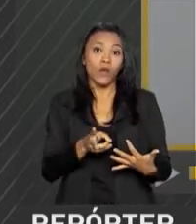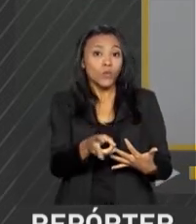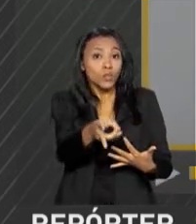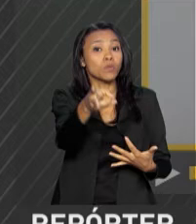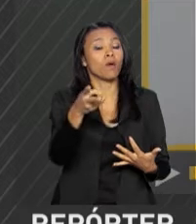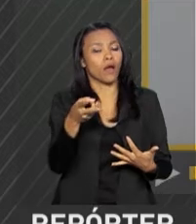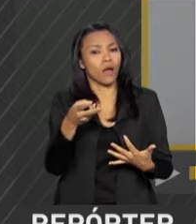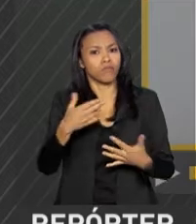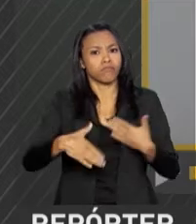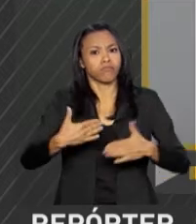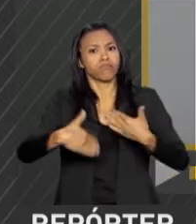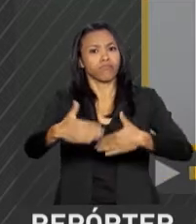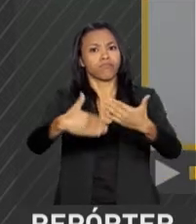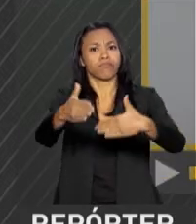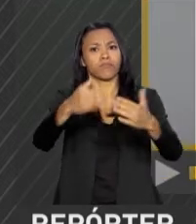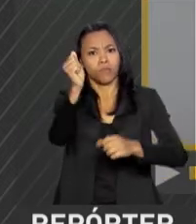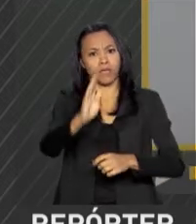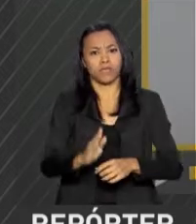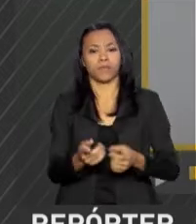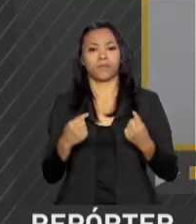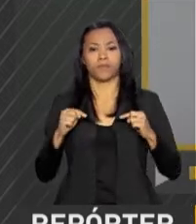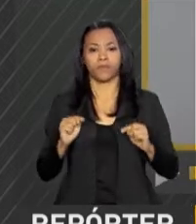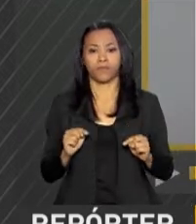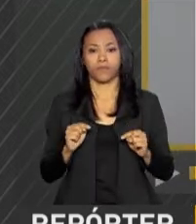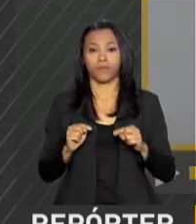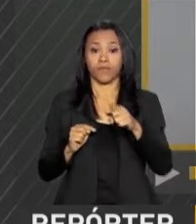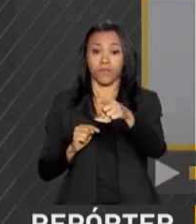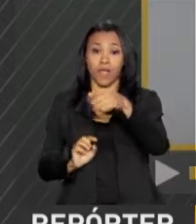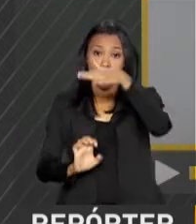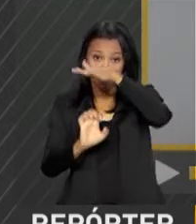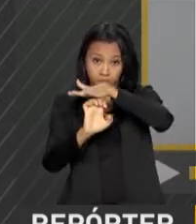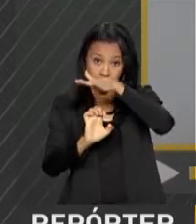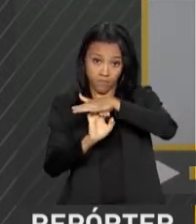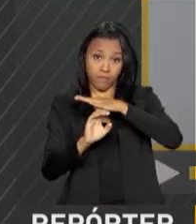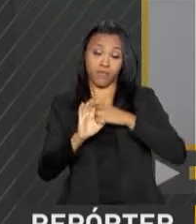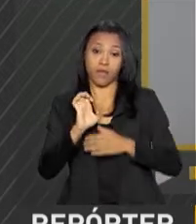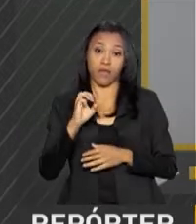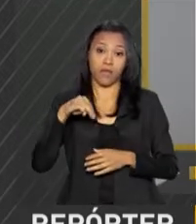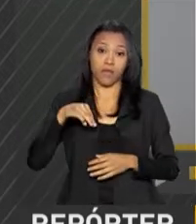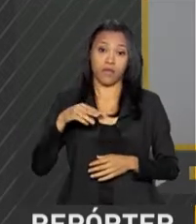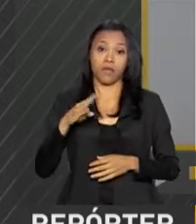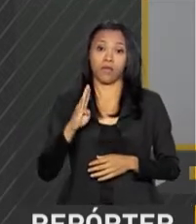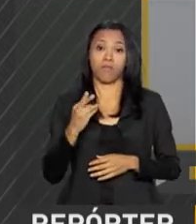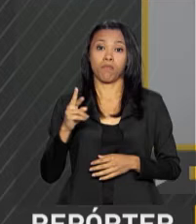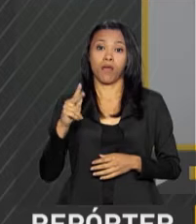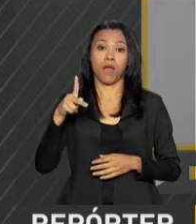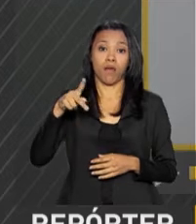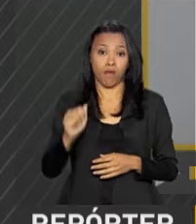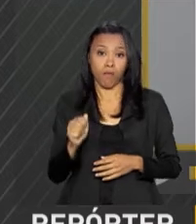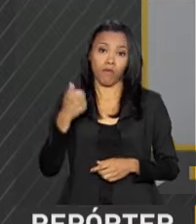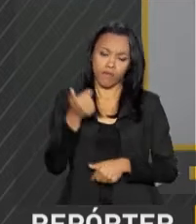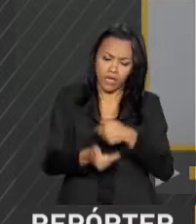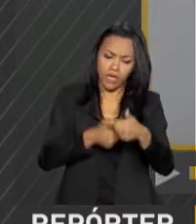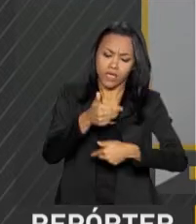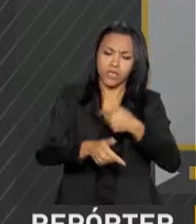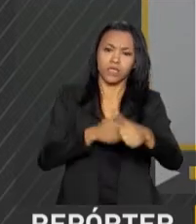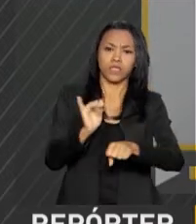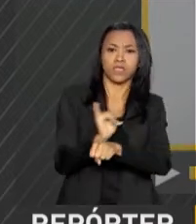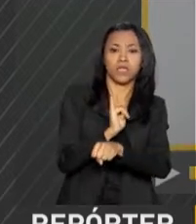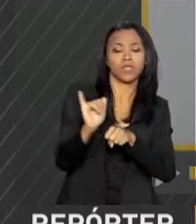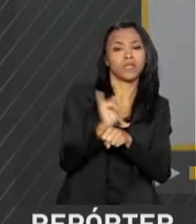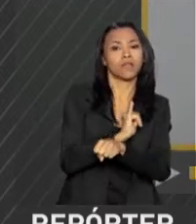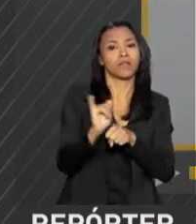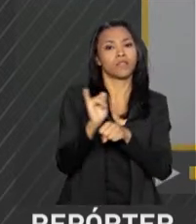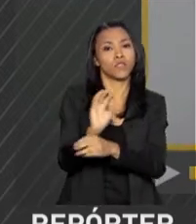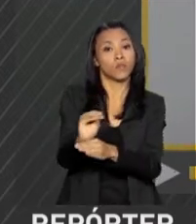no brasil nos próximos anos tal vem se esforçando cada vez mais a estrutura que a gente vem montando aqui